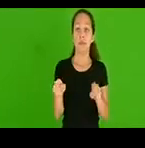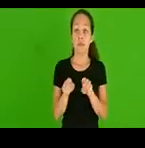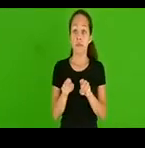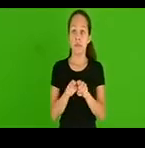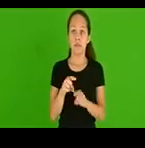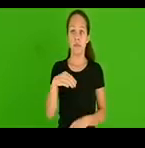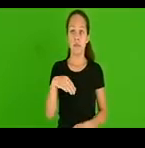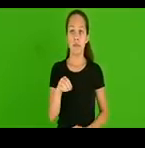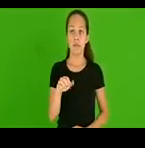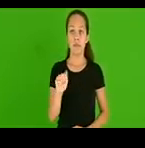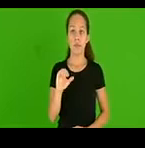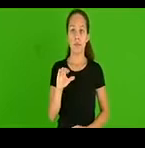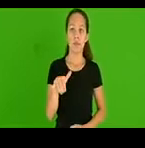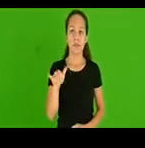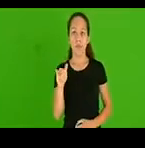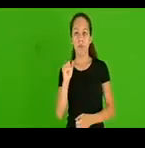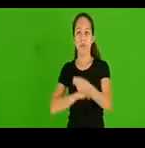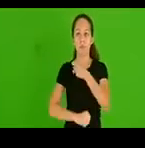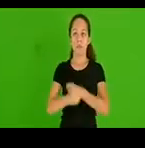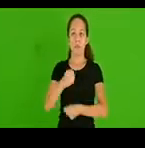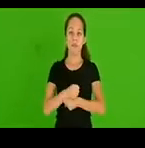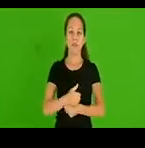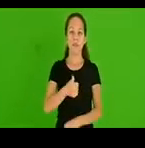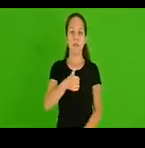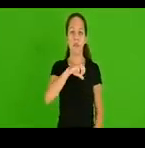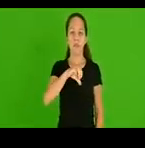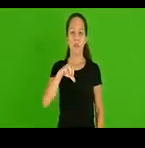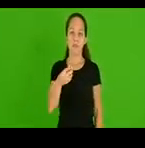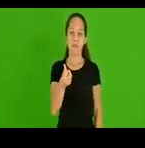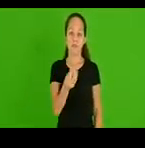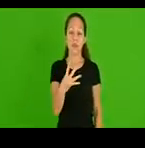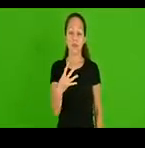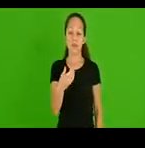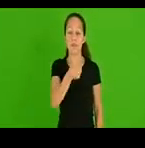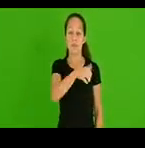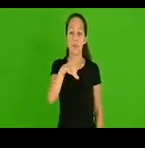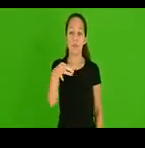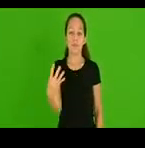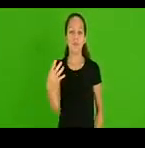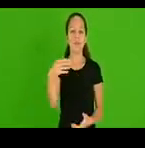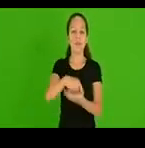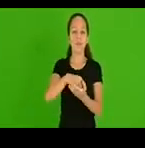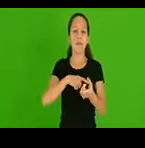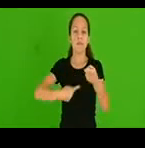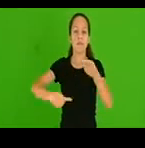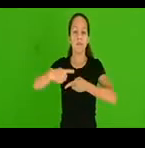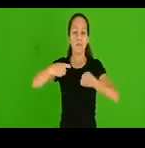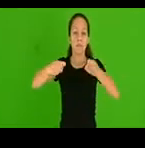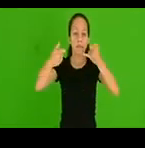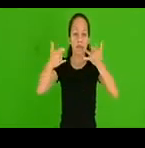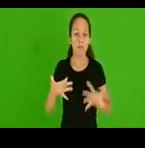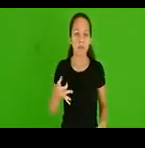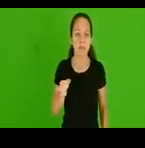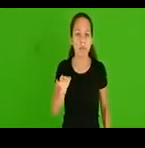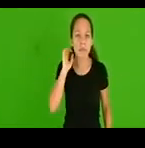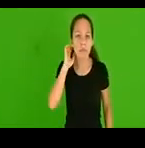Gadotti, que é de 1994, mas ele é um clássico, né? Esse foi um debate realizado durante